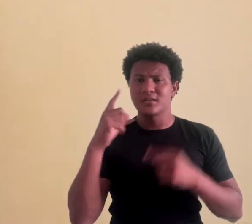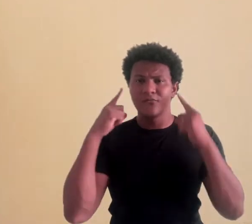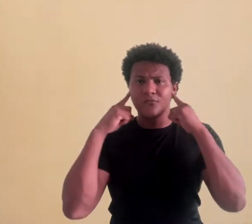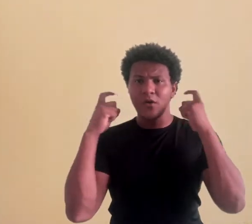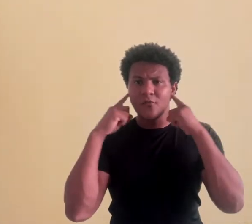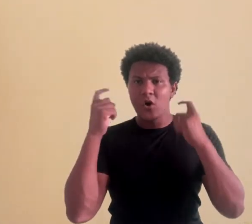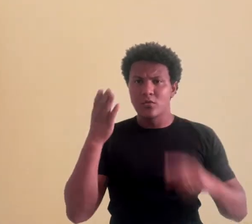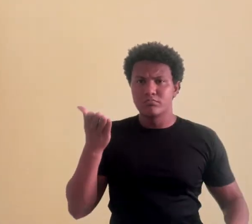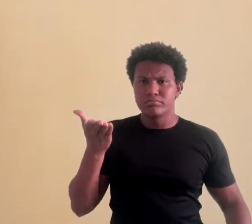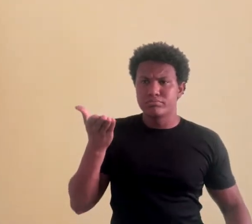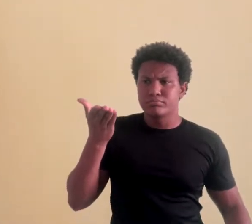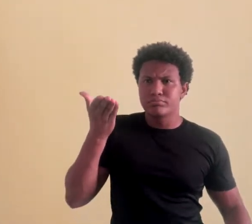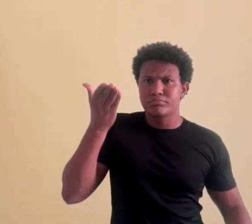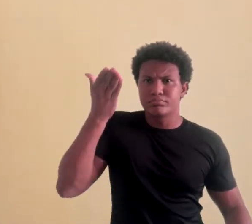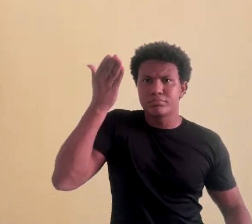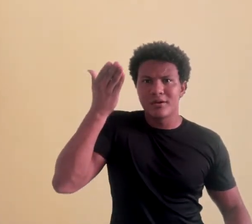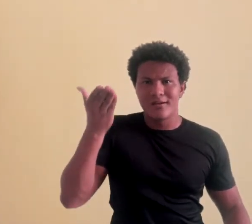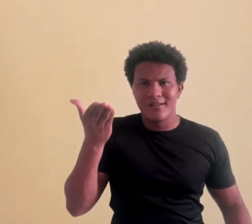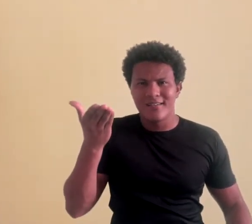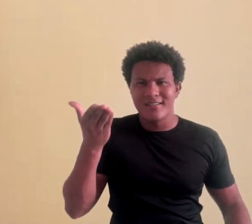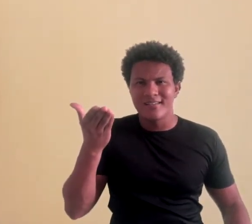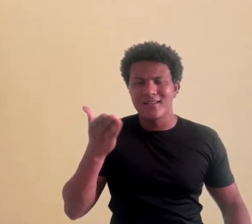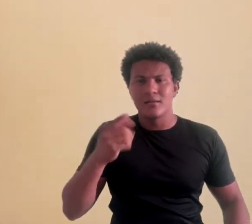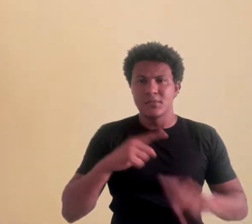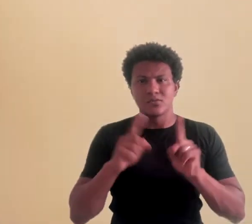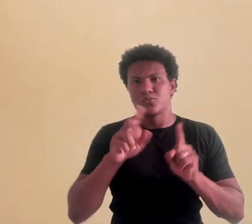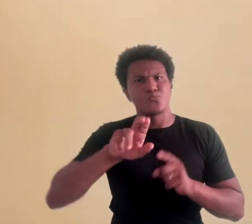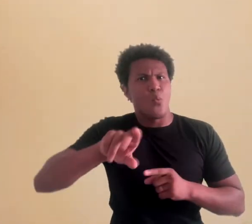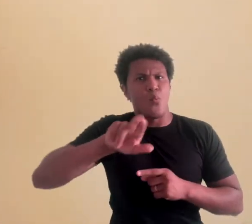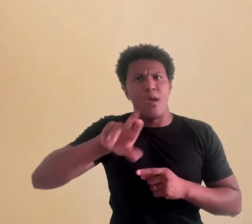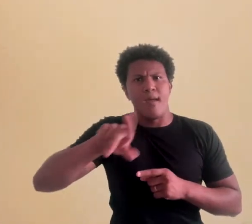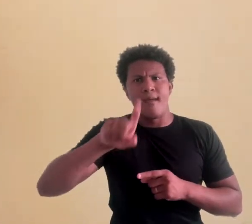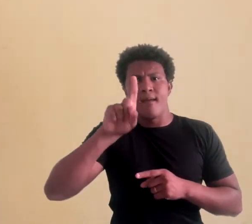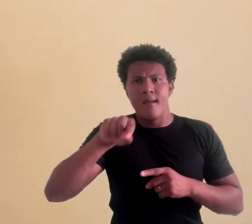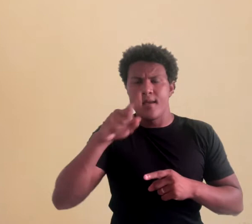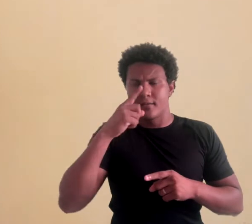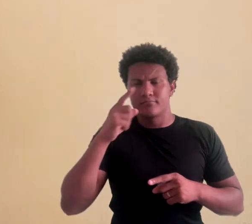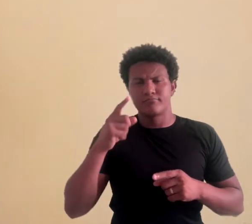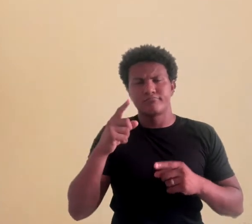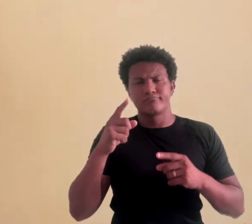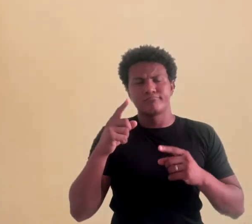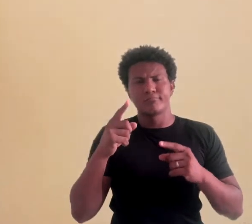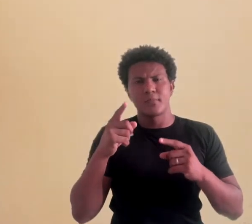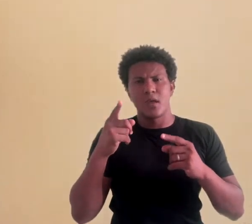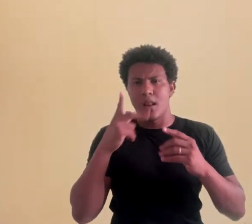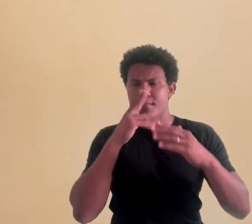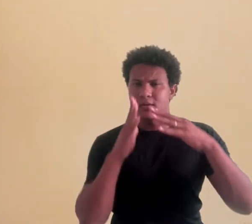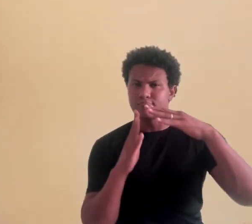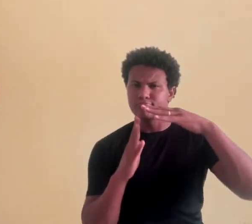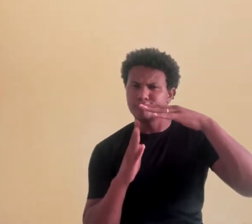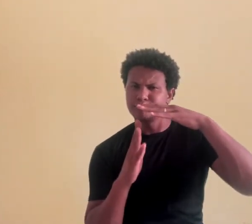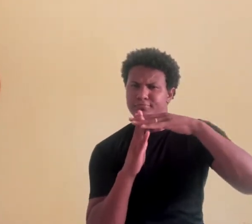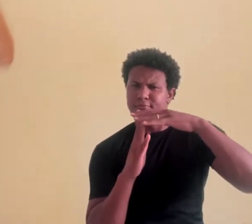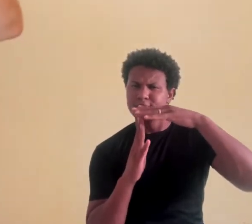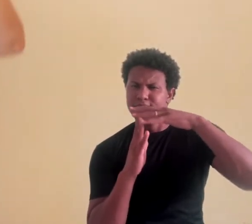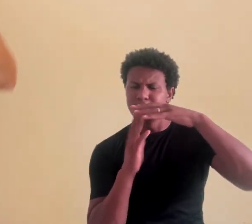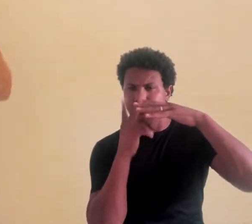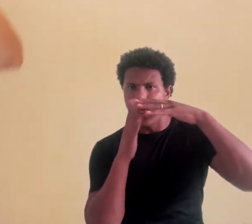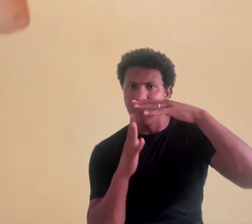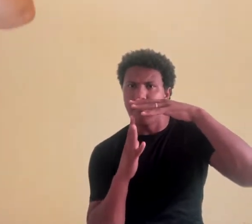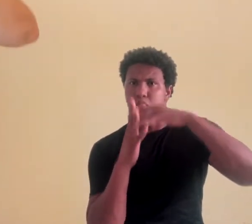verdade, ele não é um plugin de volume, é um plugin de limite, para limitar certos picos, certos transientes que a gente vê na música ali, que